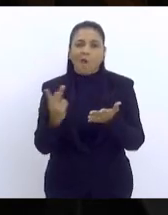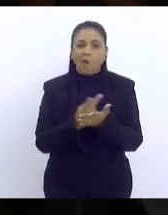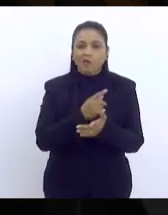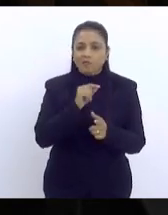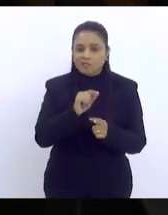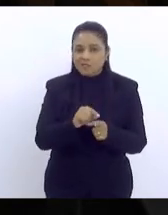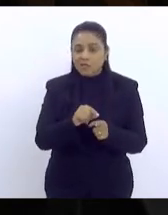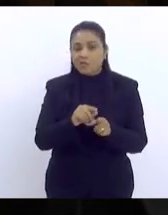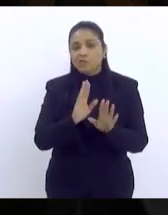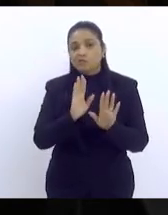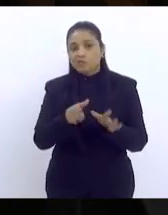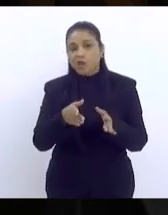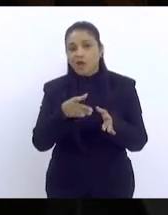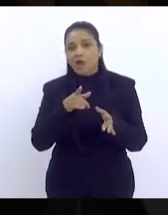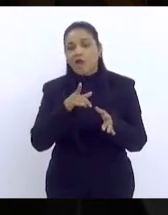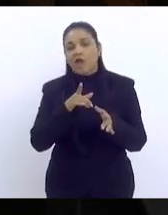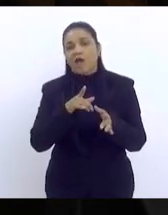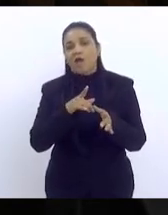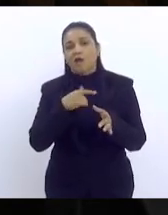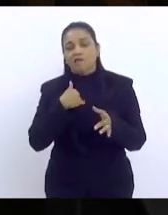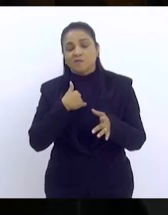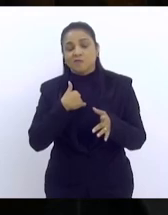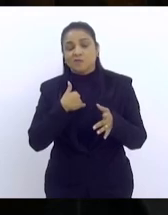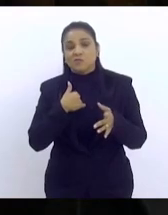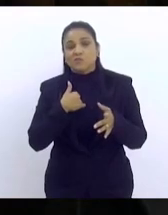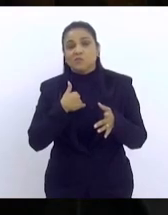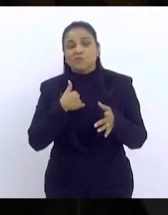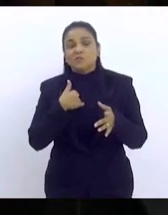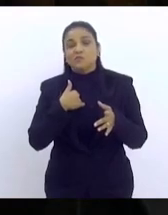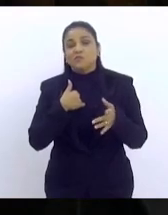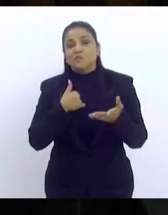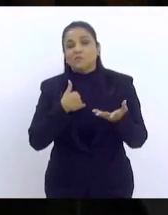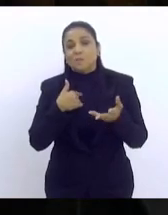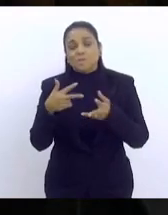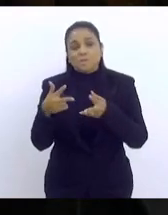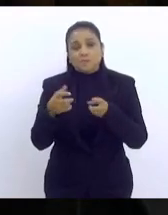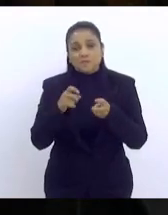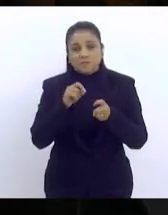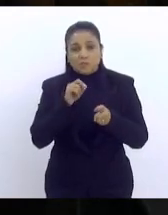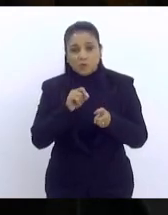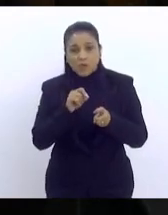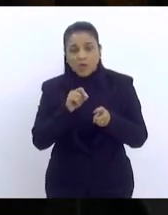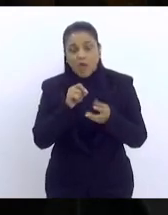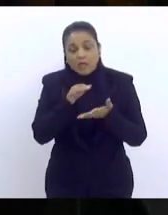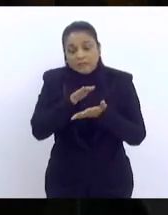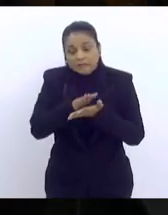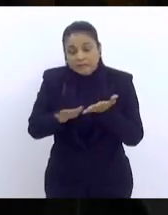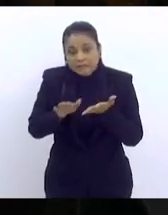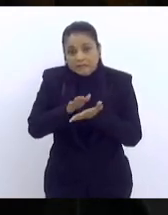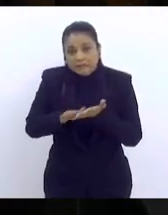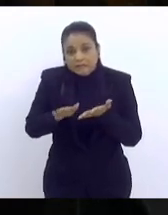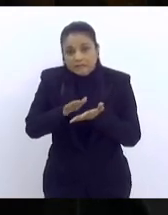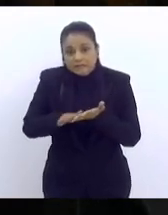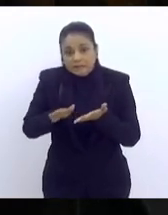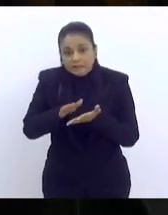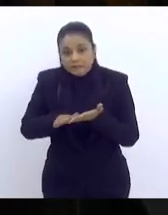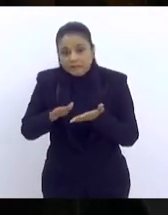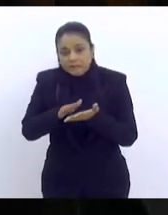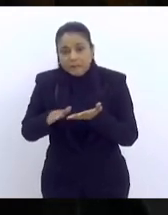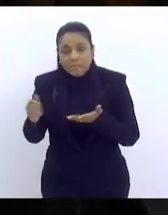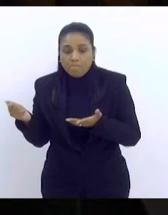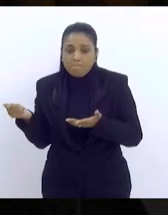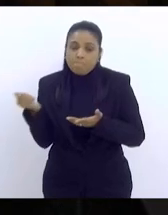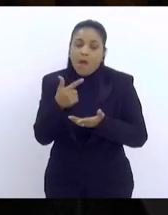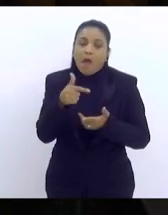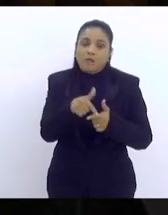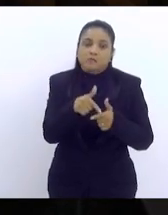e o cinto apertado que tá em relação as despesas com as respectivas